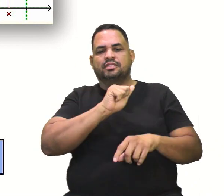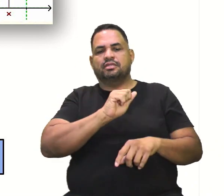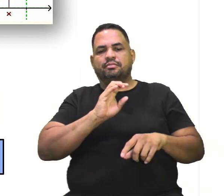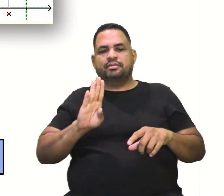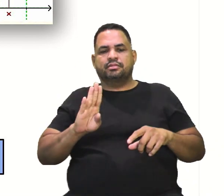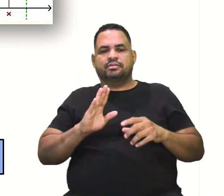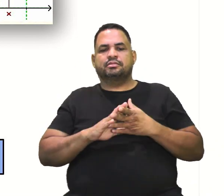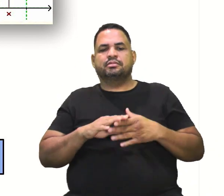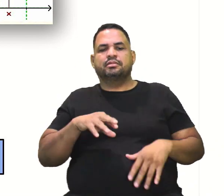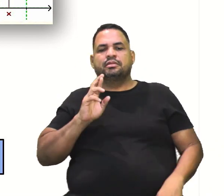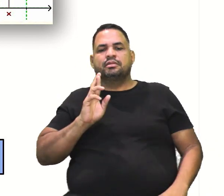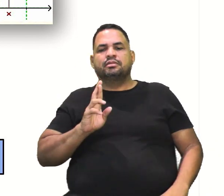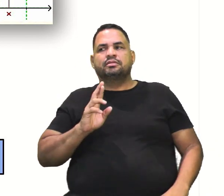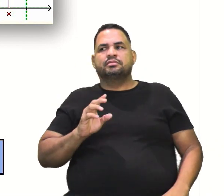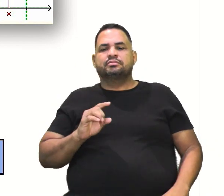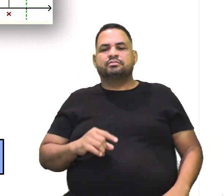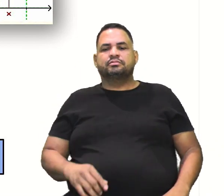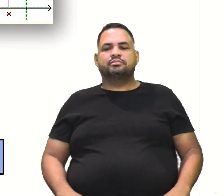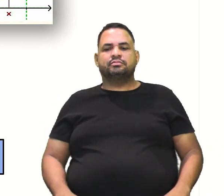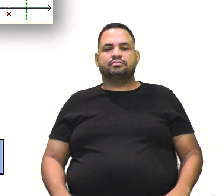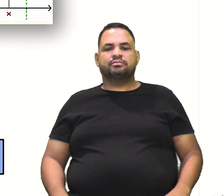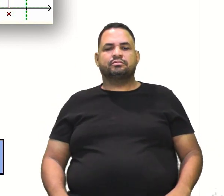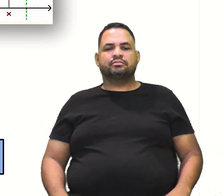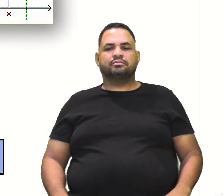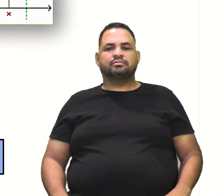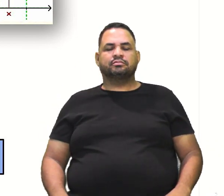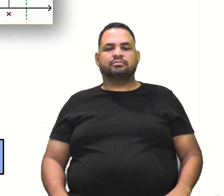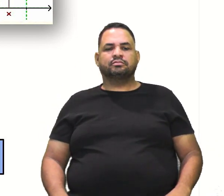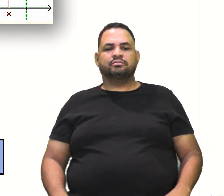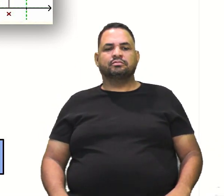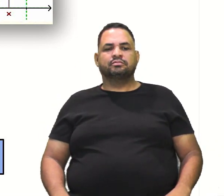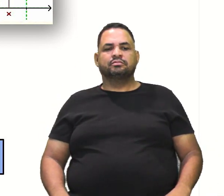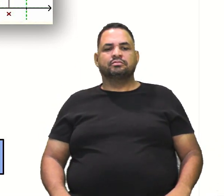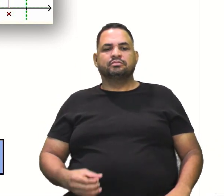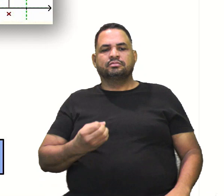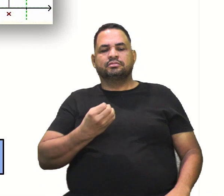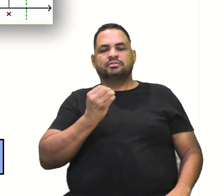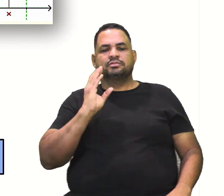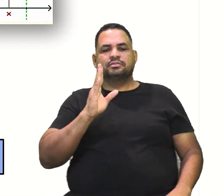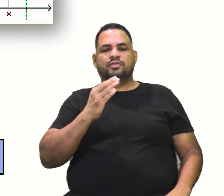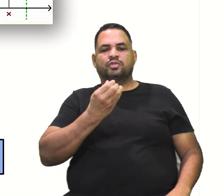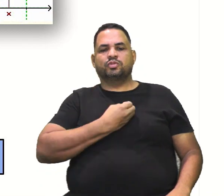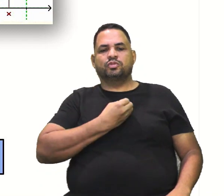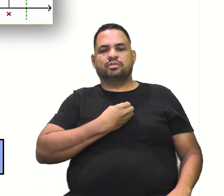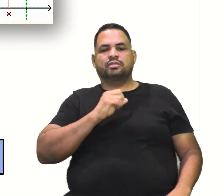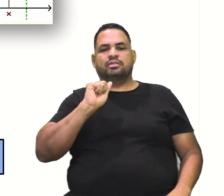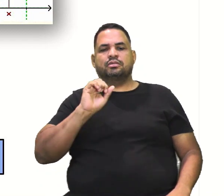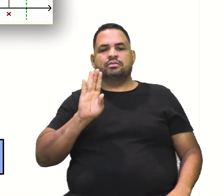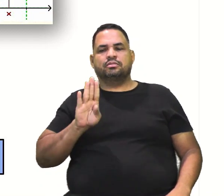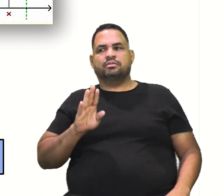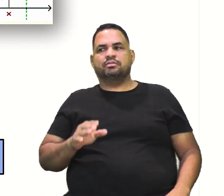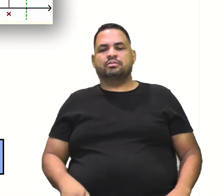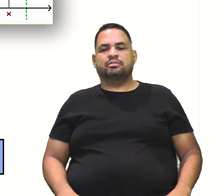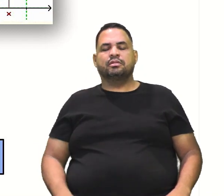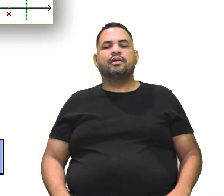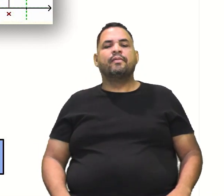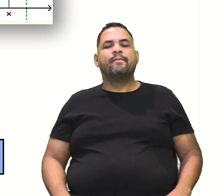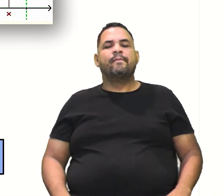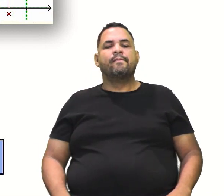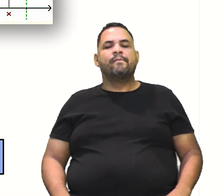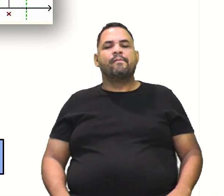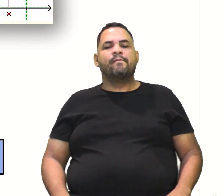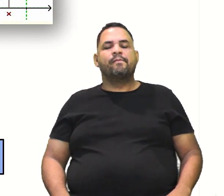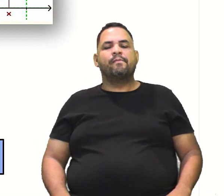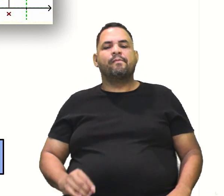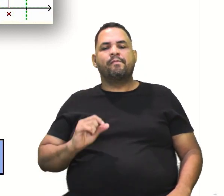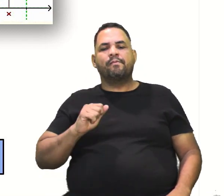AB, e o raio. Só isso. E o centro já é os valores de A e B com sinais contrários do que está na equação. O raio aqui, ele